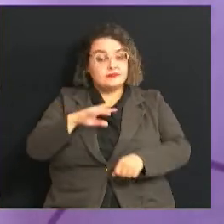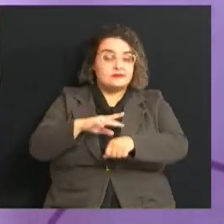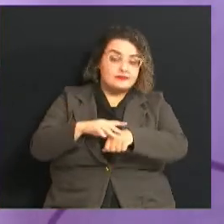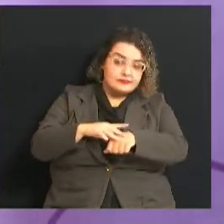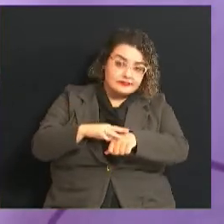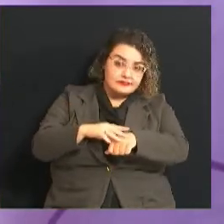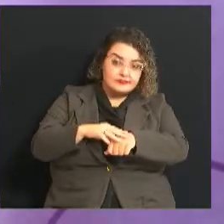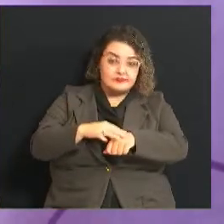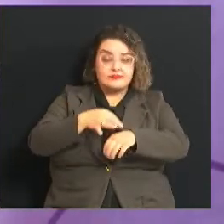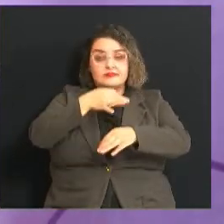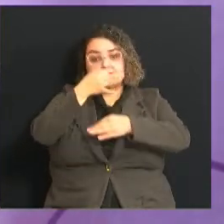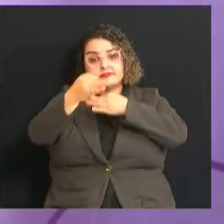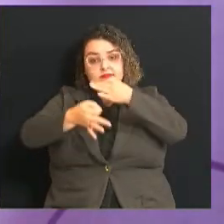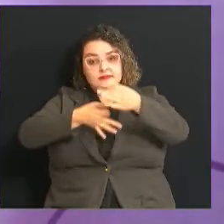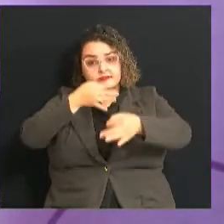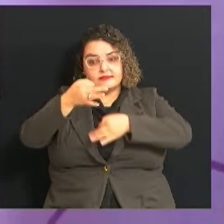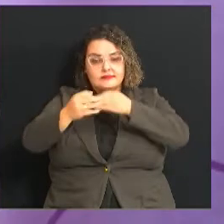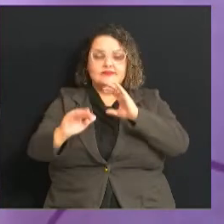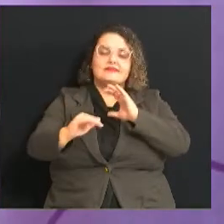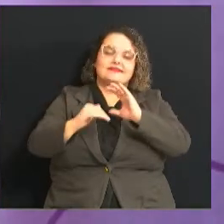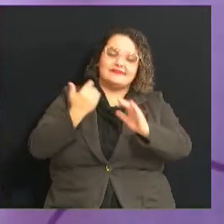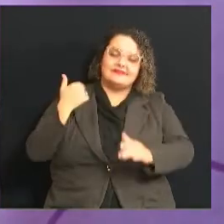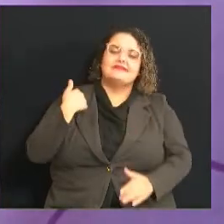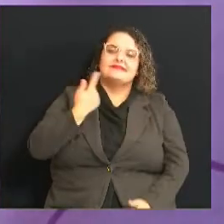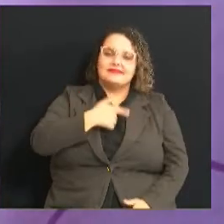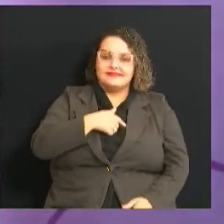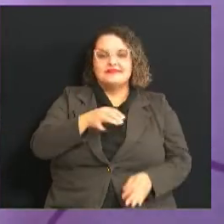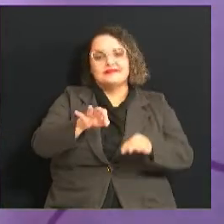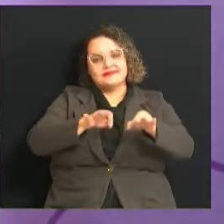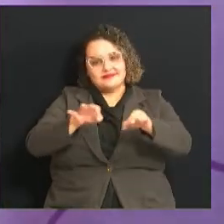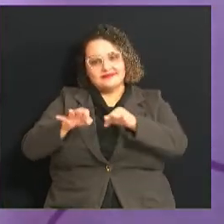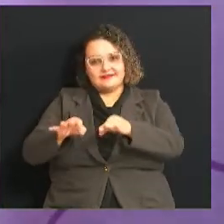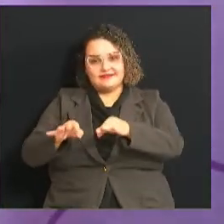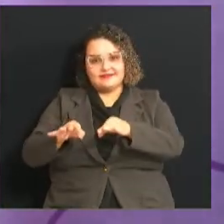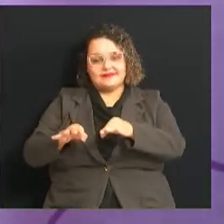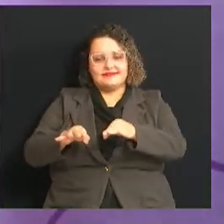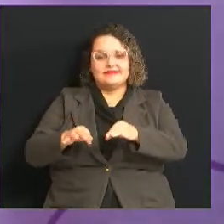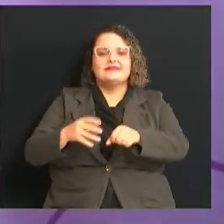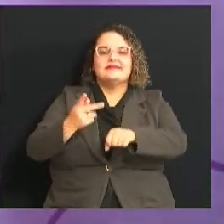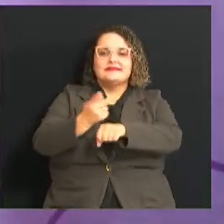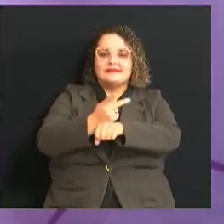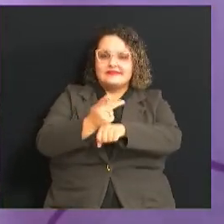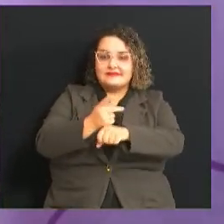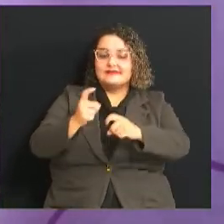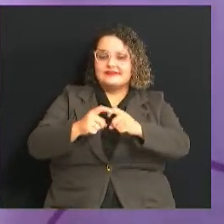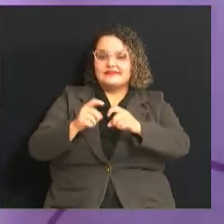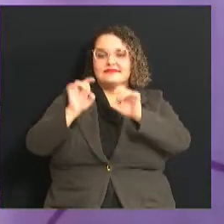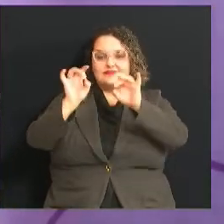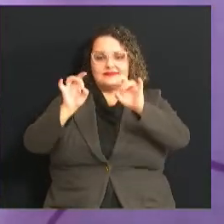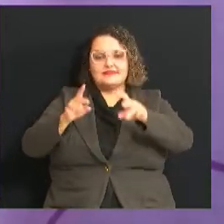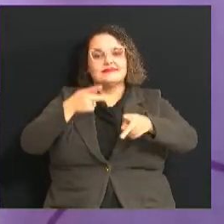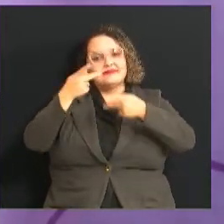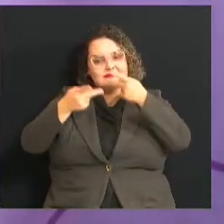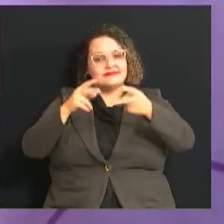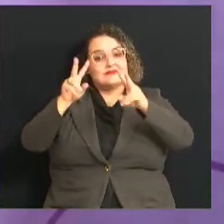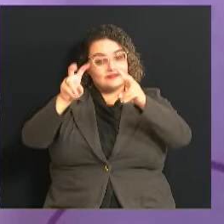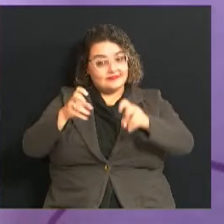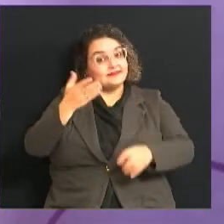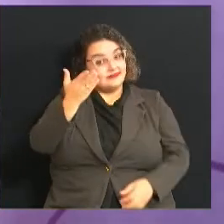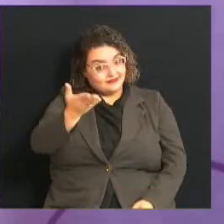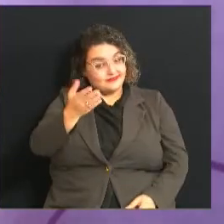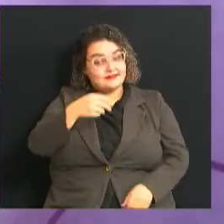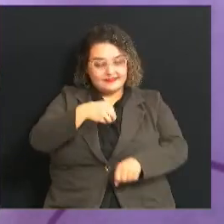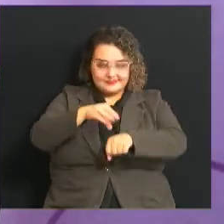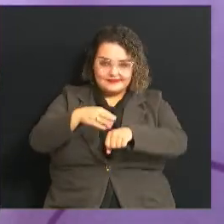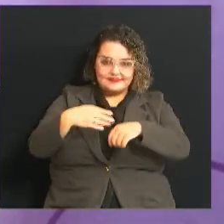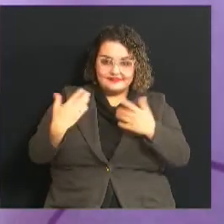alguma sugestão, manda pra gente que a nossa produção vai atrás de um especialista para falar sobre o tema que você indicou.